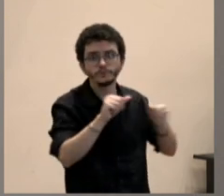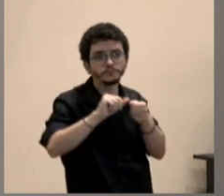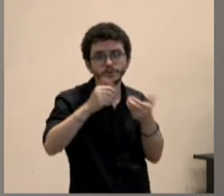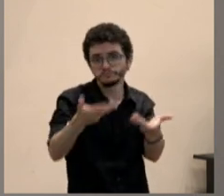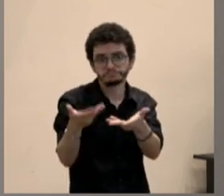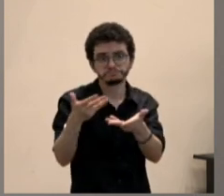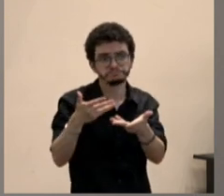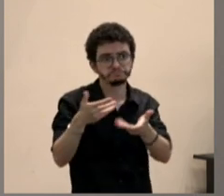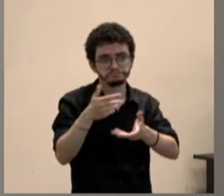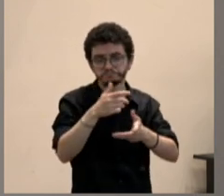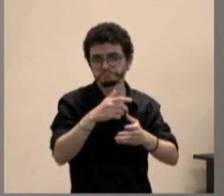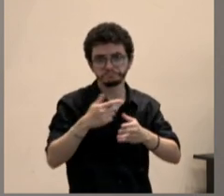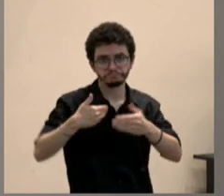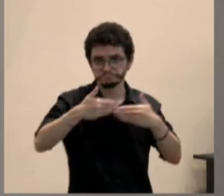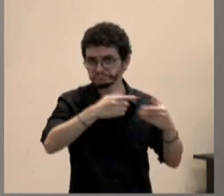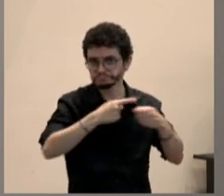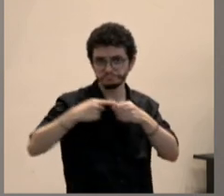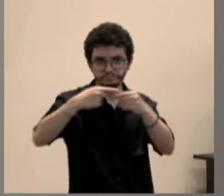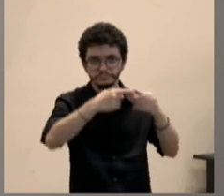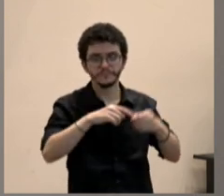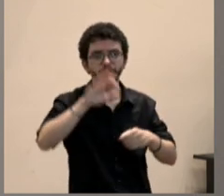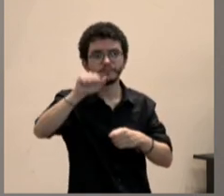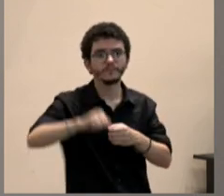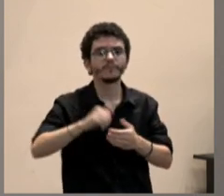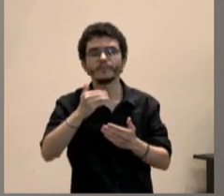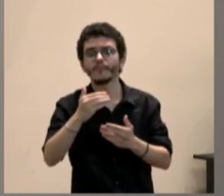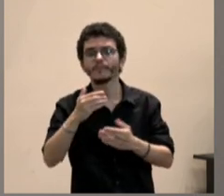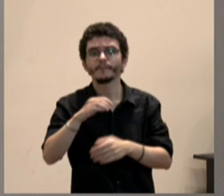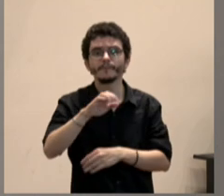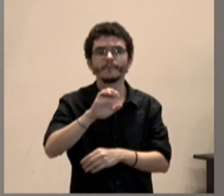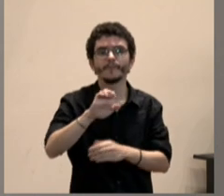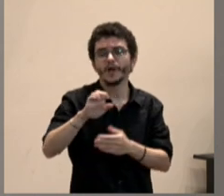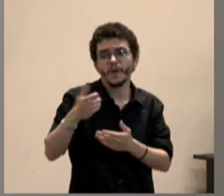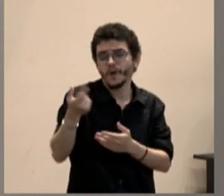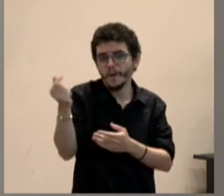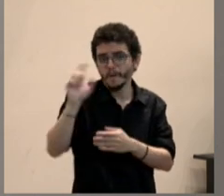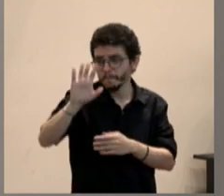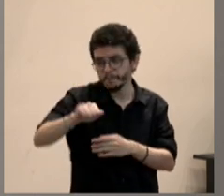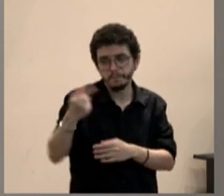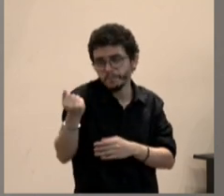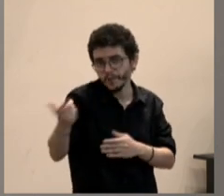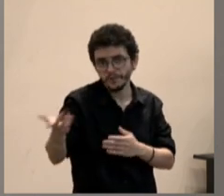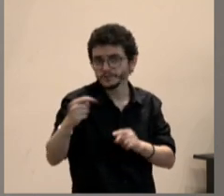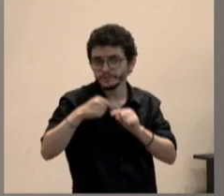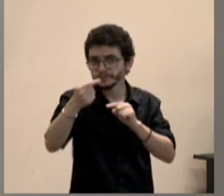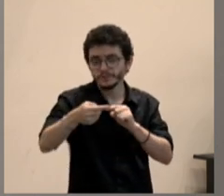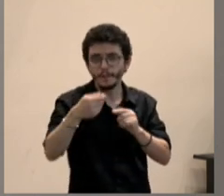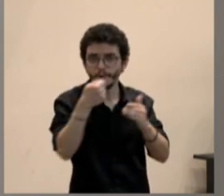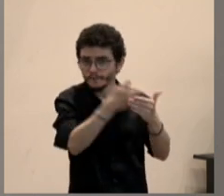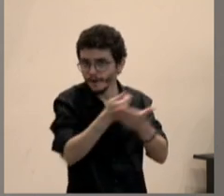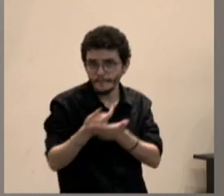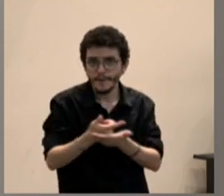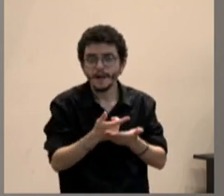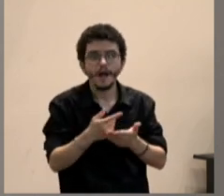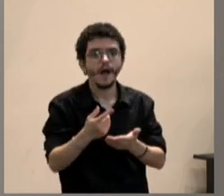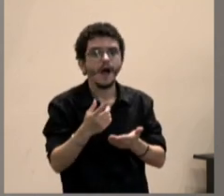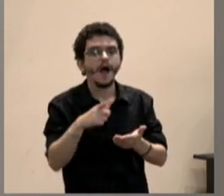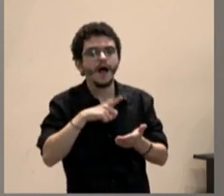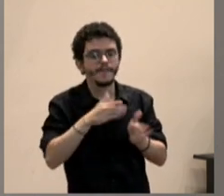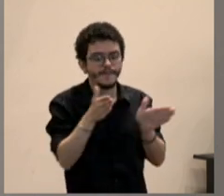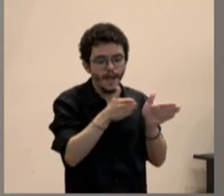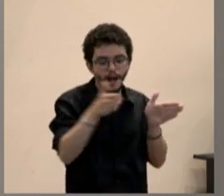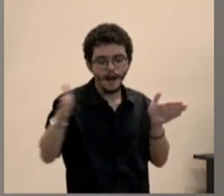né, de pegar um empréstimo e tem problemas sérios para resolver. Ele vai lá e prorroga. É claro que essa prorrogação de